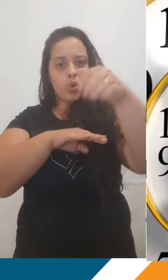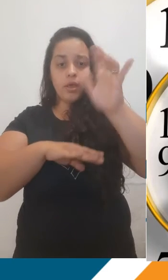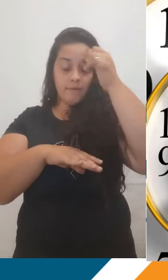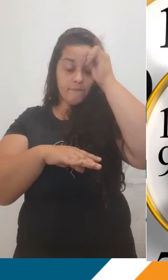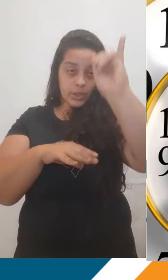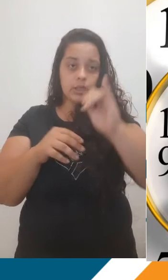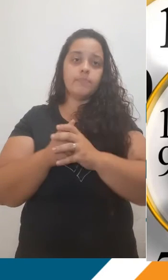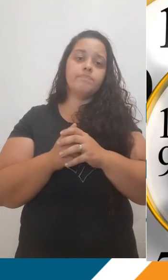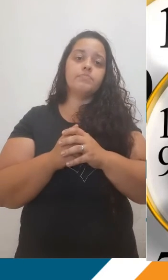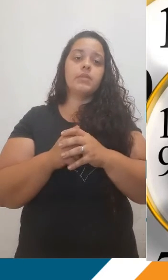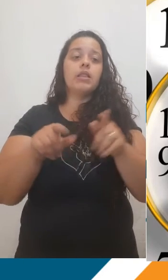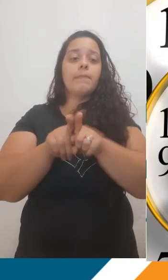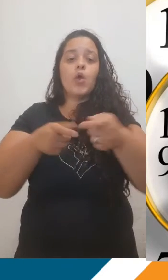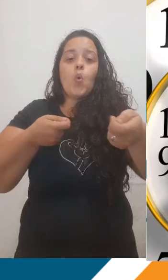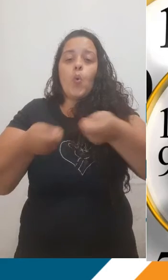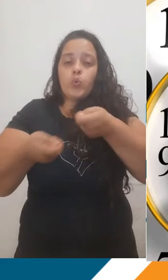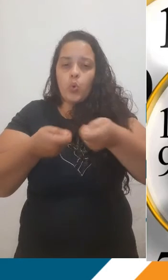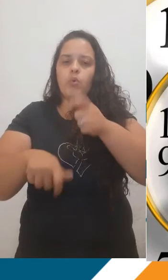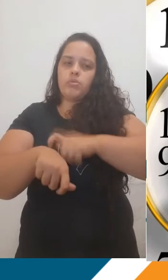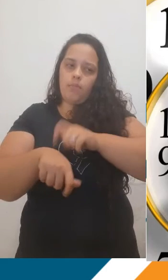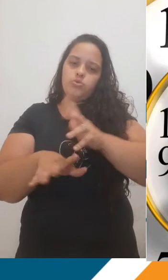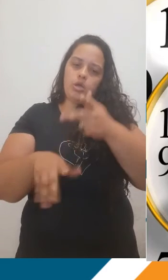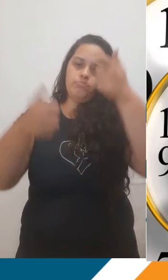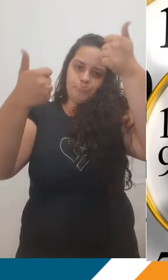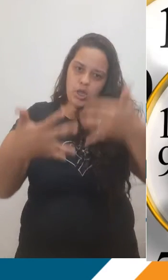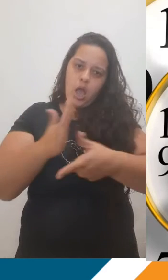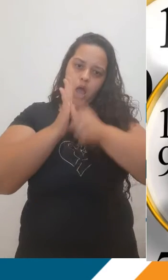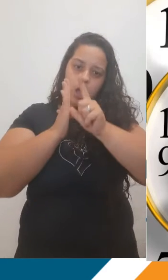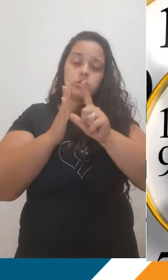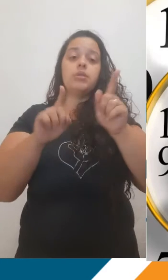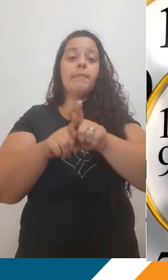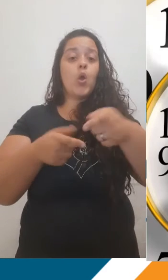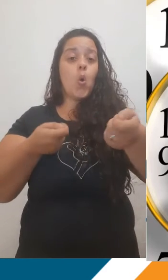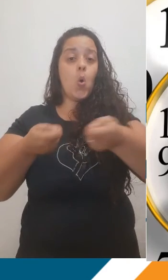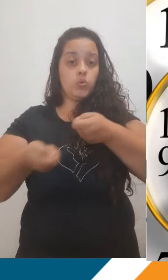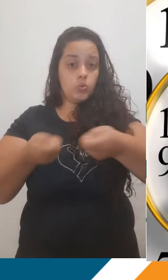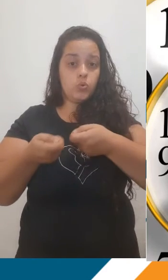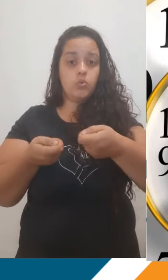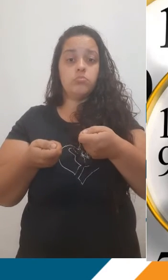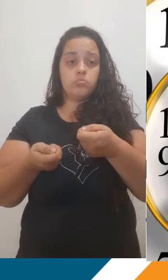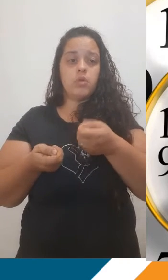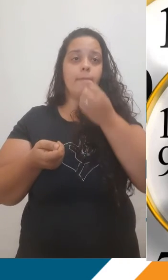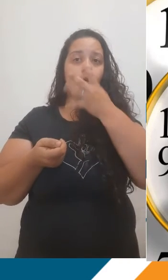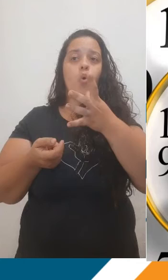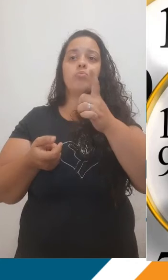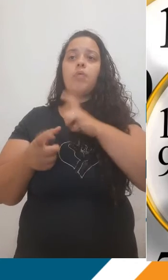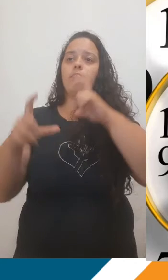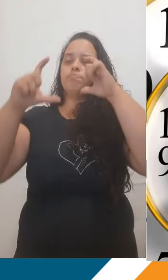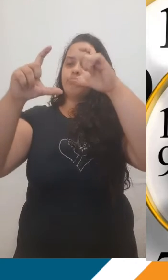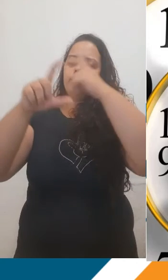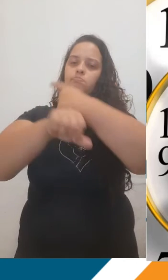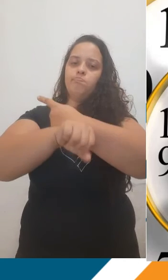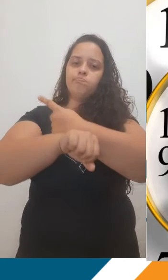Você precisa controlar o seu tempo de prova, como já nós falamos, né? E esse controle poderá ser feito através do relógio de